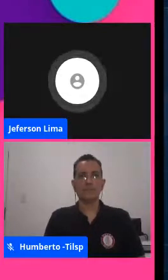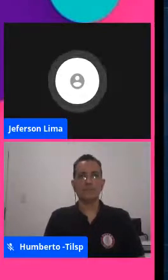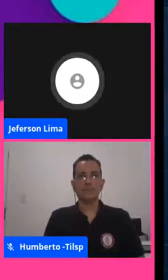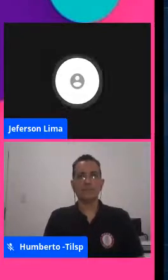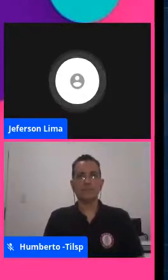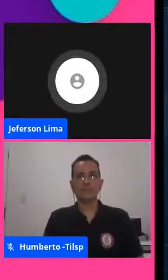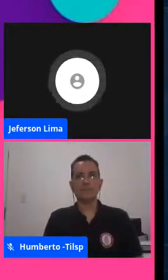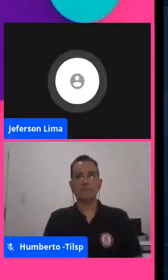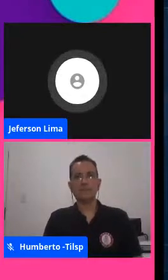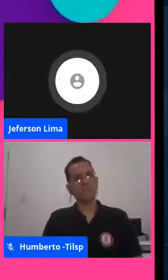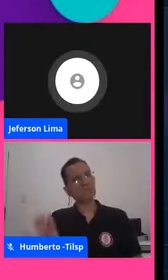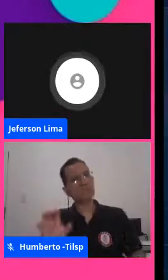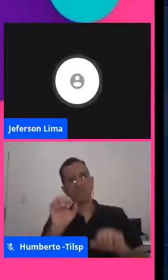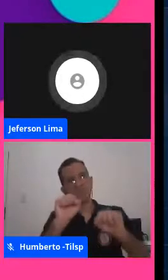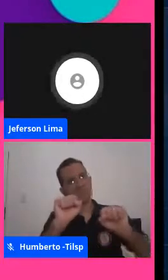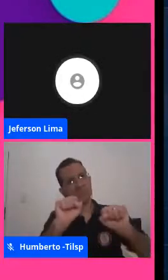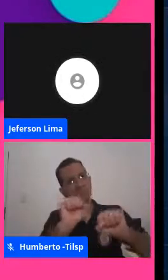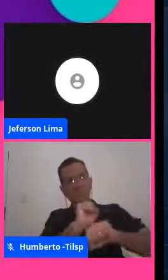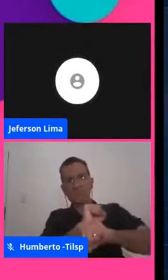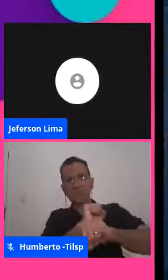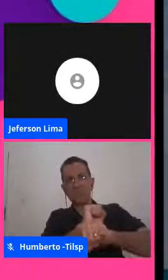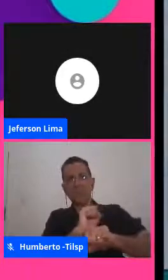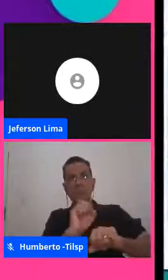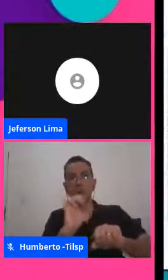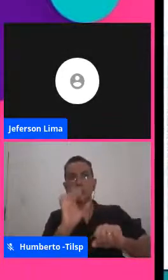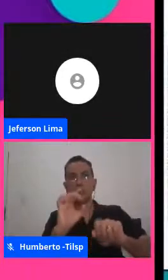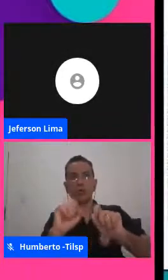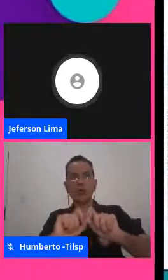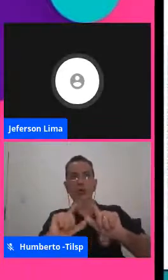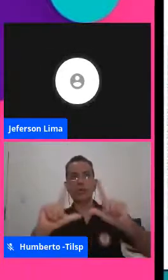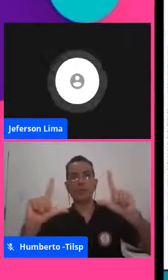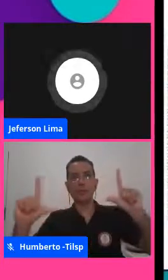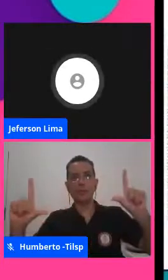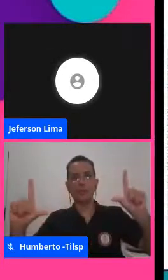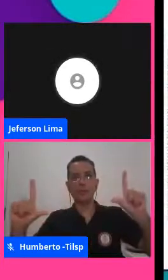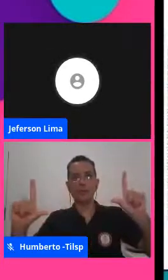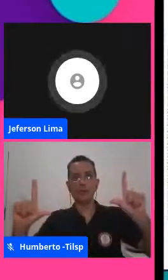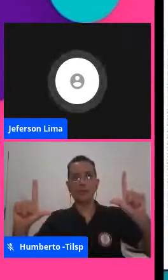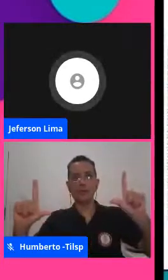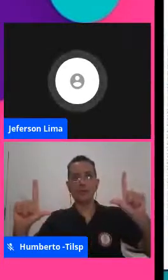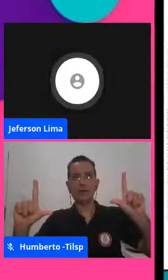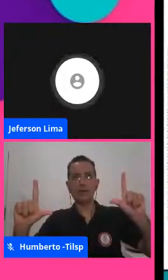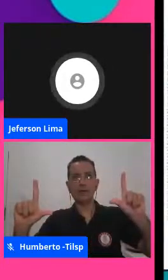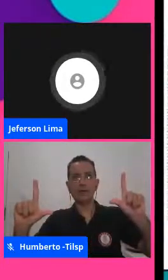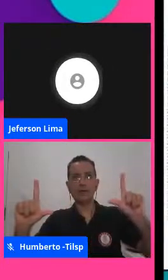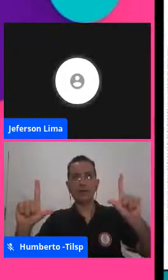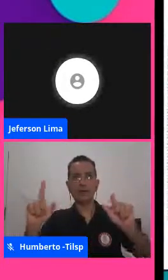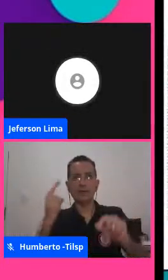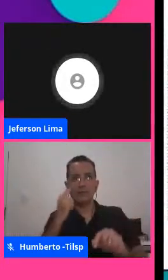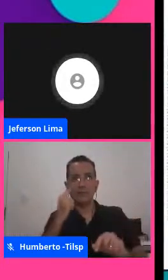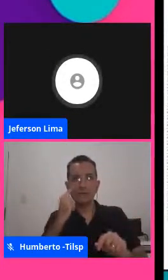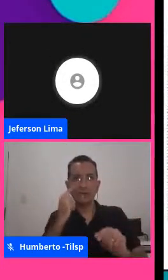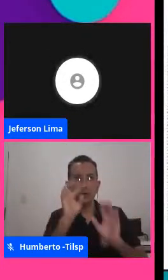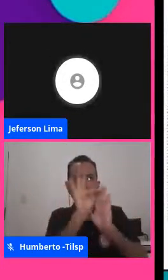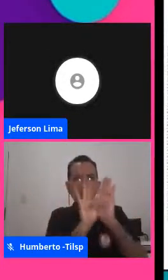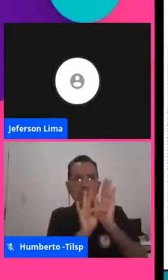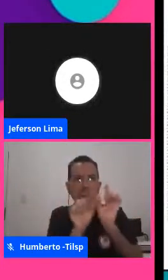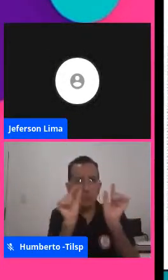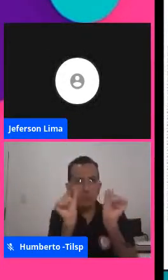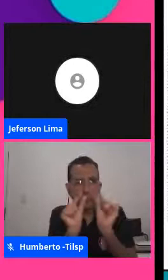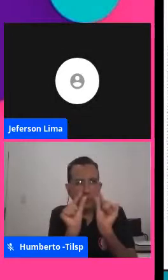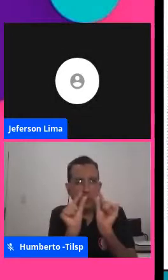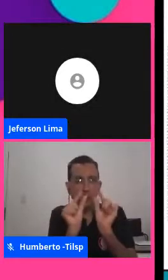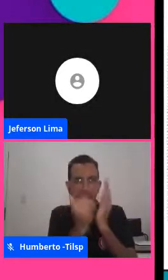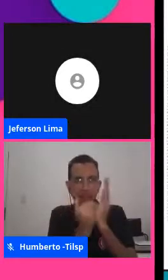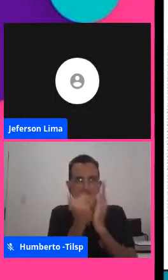Vou deixar aqui, vou só aumentar um pouquinho desse texto para todo mundo conseguir